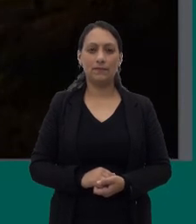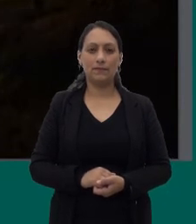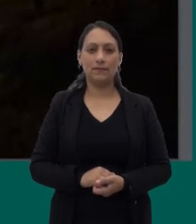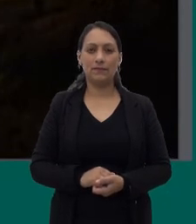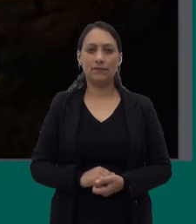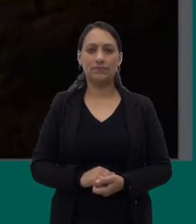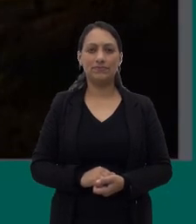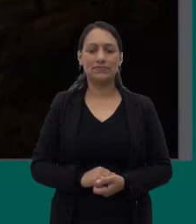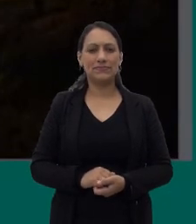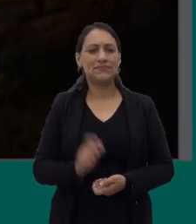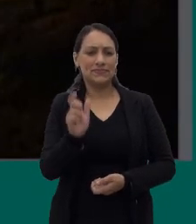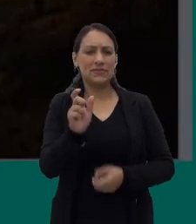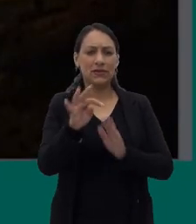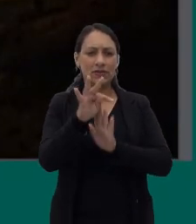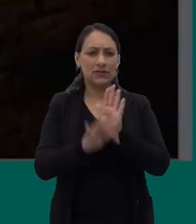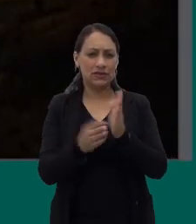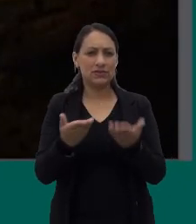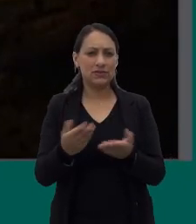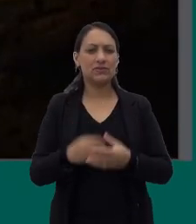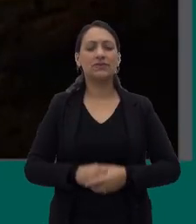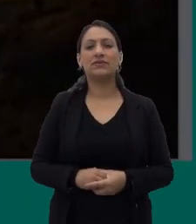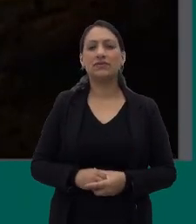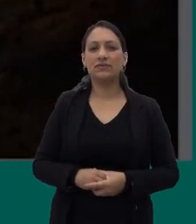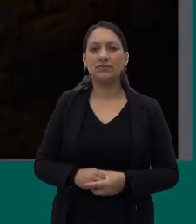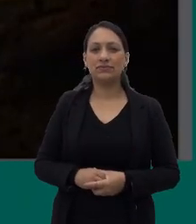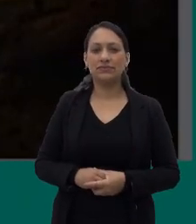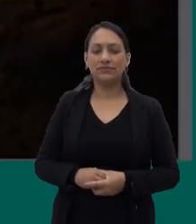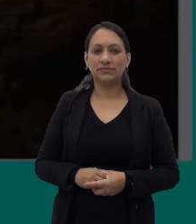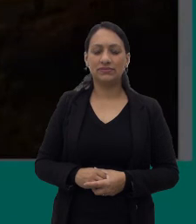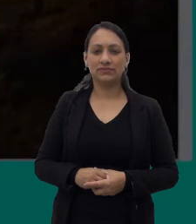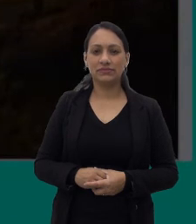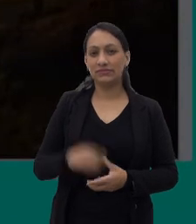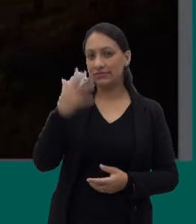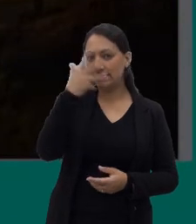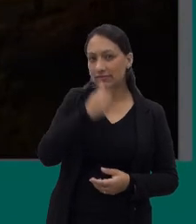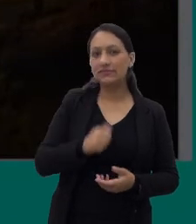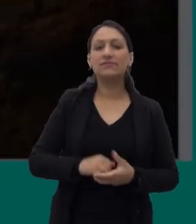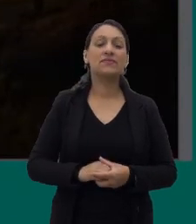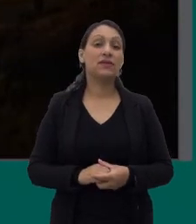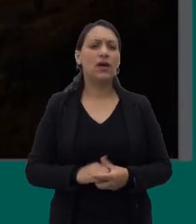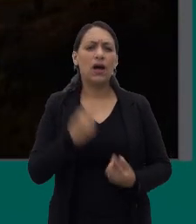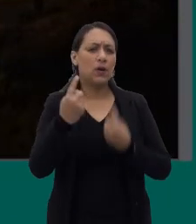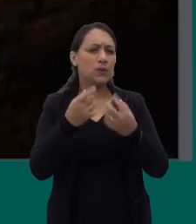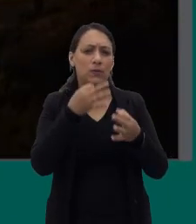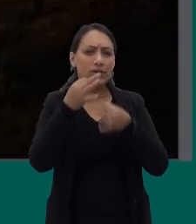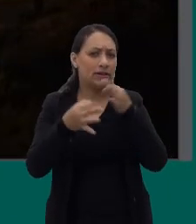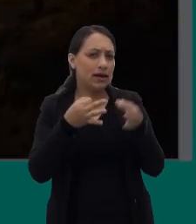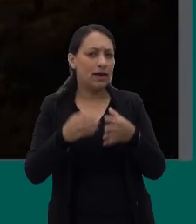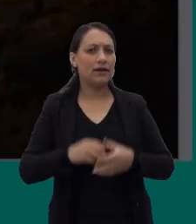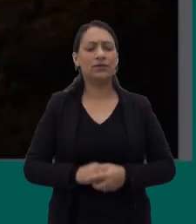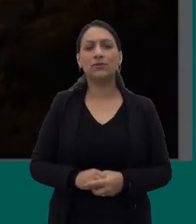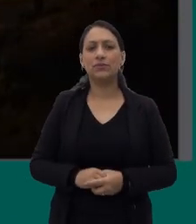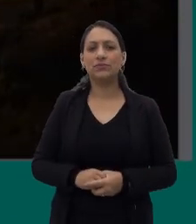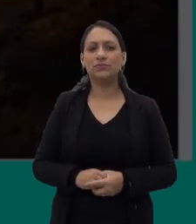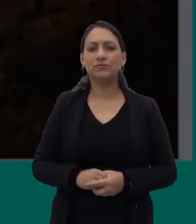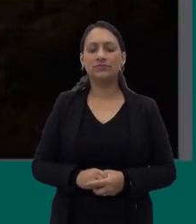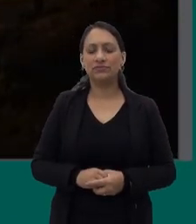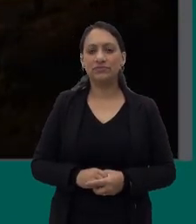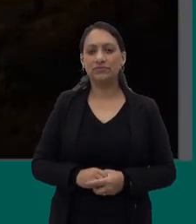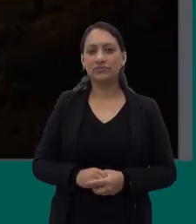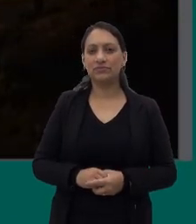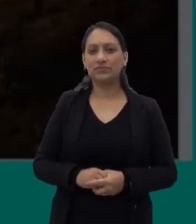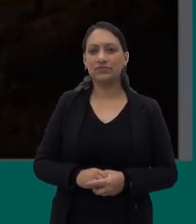Essas palavras falam. Disso, então, Tão lindas. Algum comentário ou a gente deixa no ar?